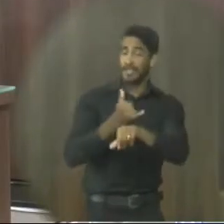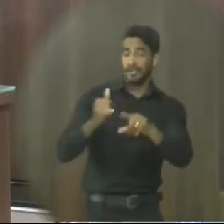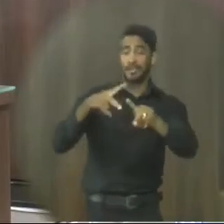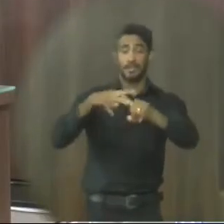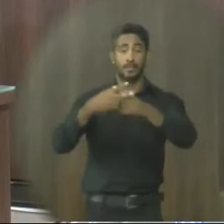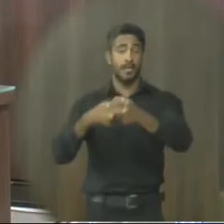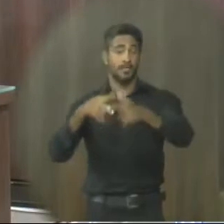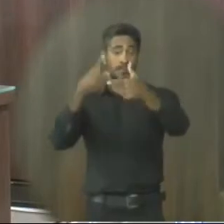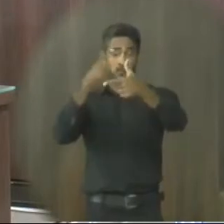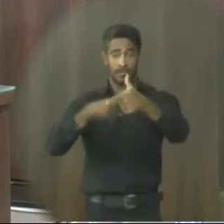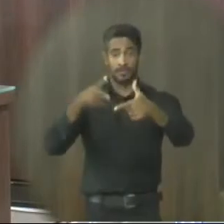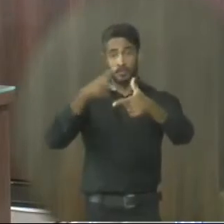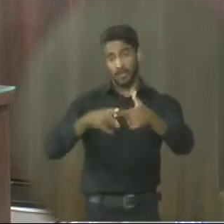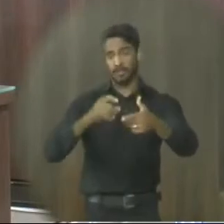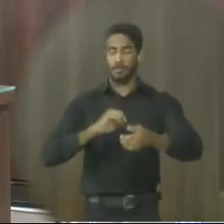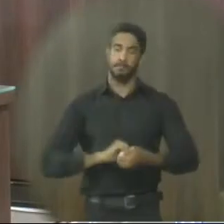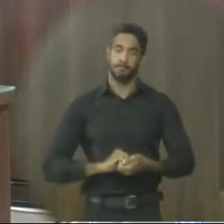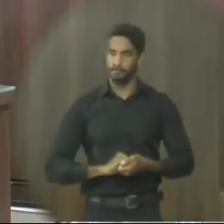essa questão.